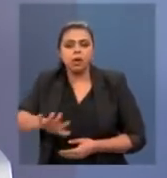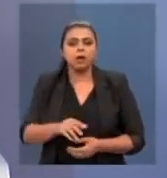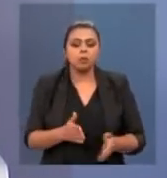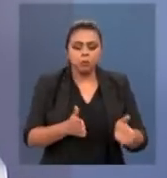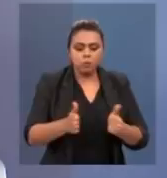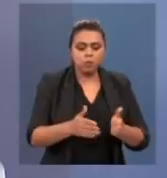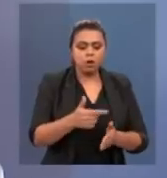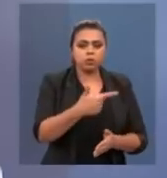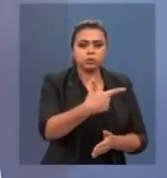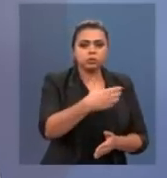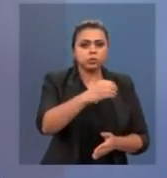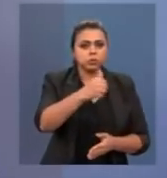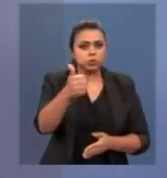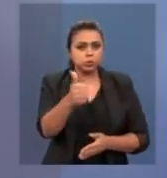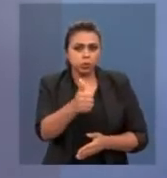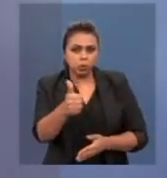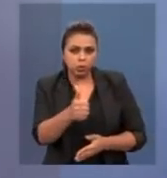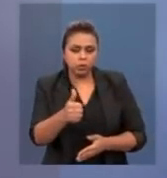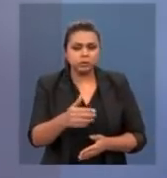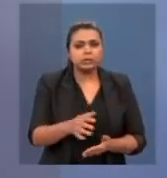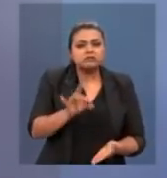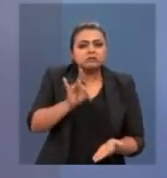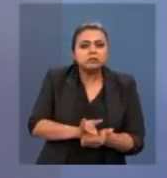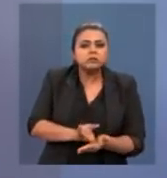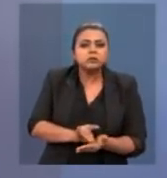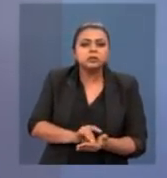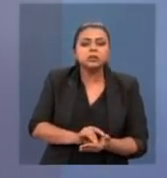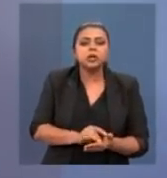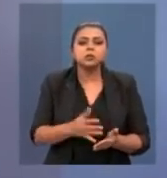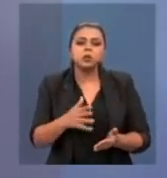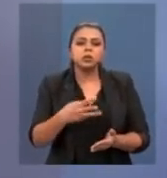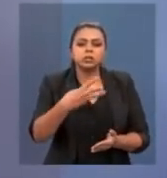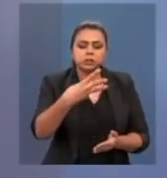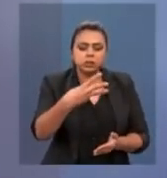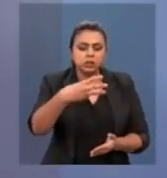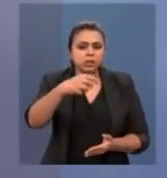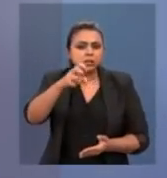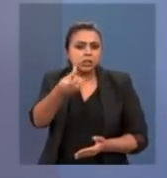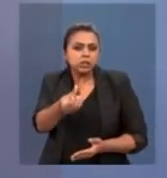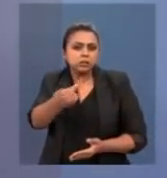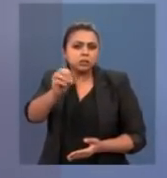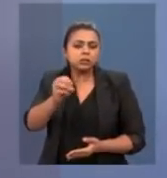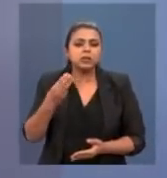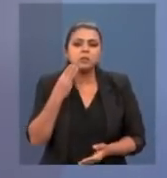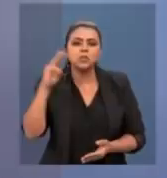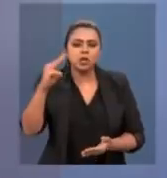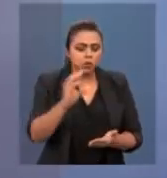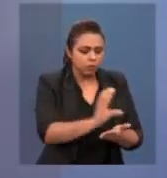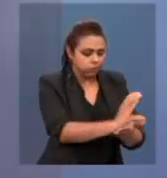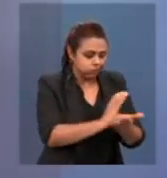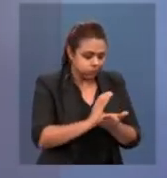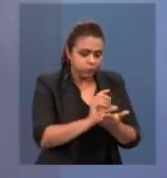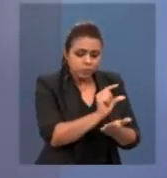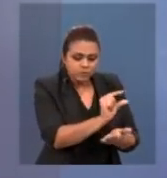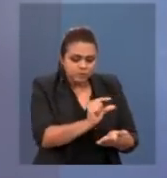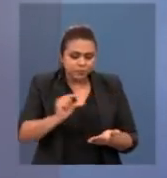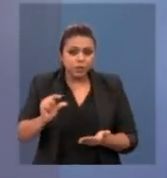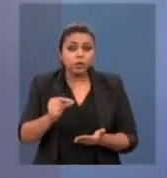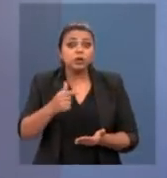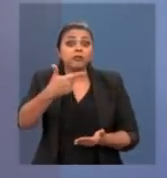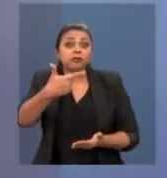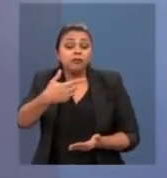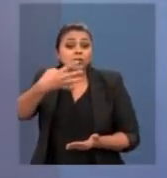foram é na verdade foram 360 milhões retirado da educação e nesse ano só 24% foram